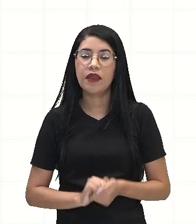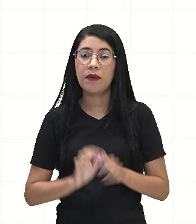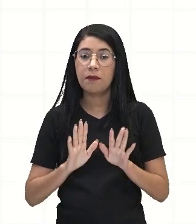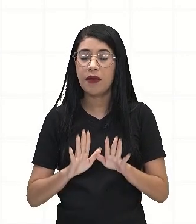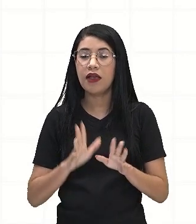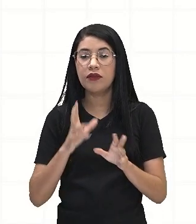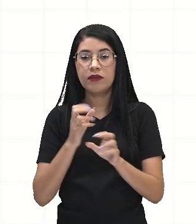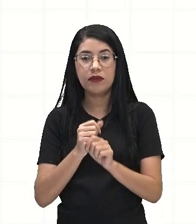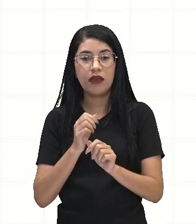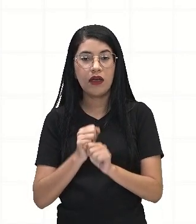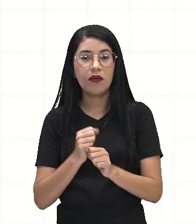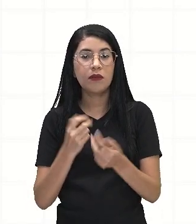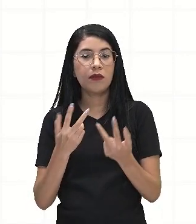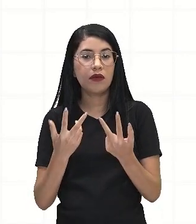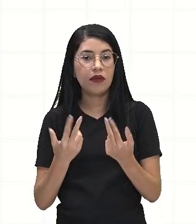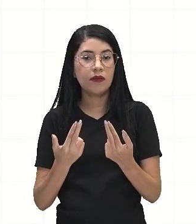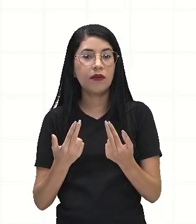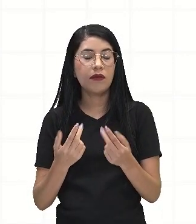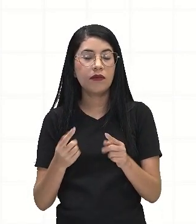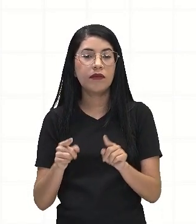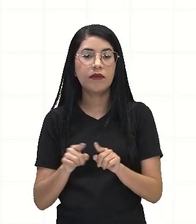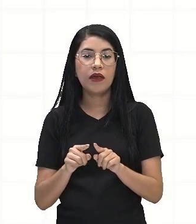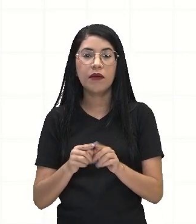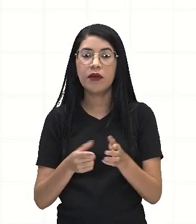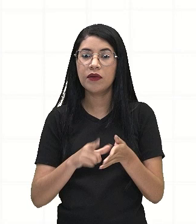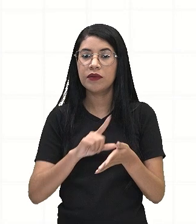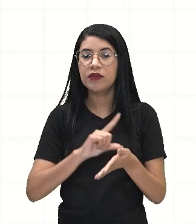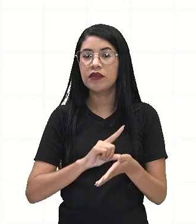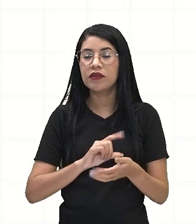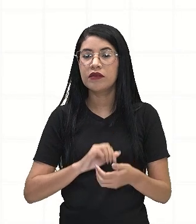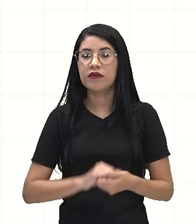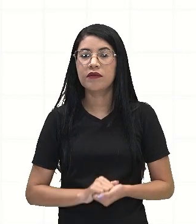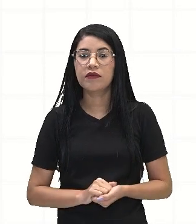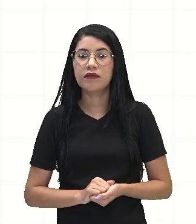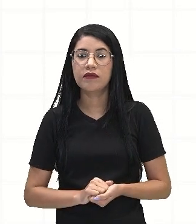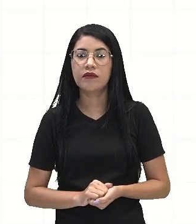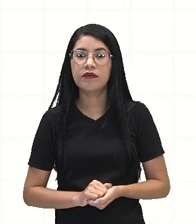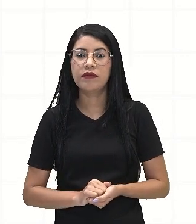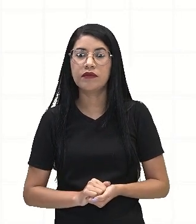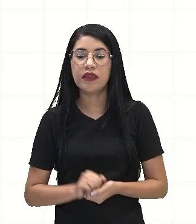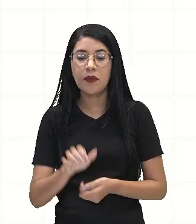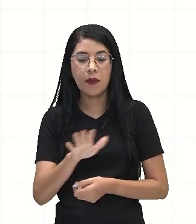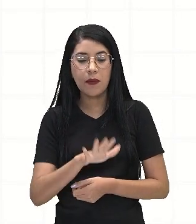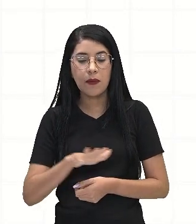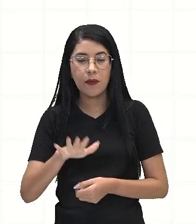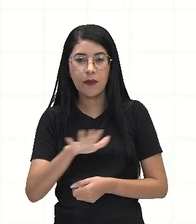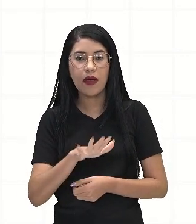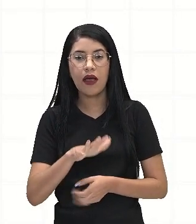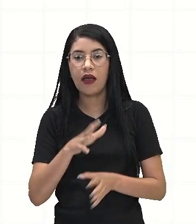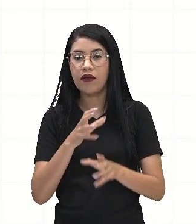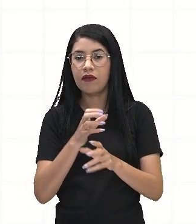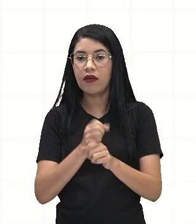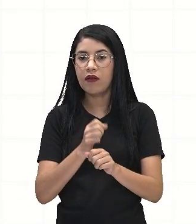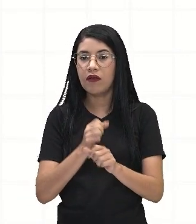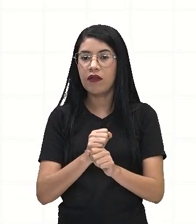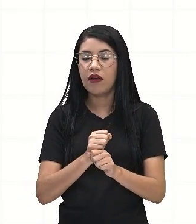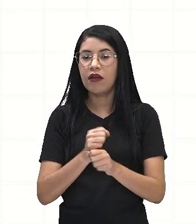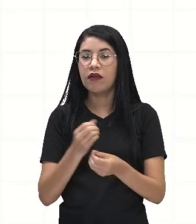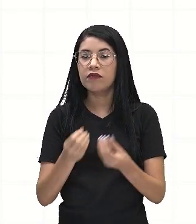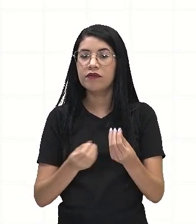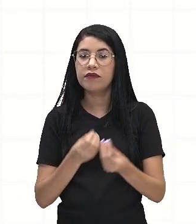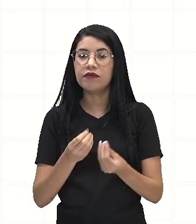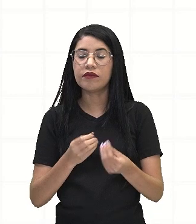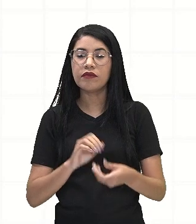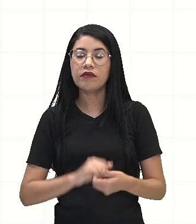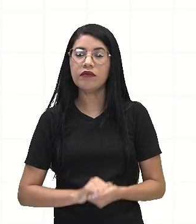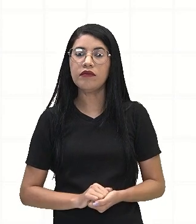de calcular o volume é a mesma, né? Eu calculo aqui a medida da área dele, né, que ele está ocupando,